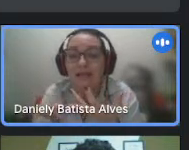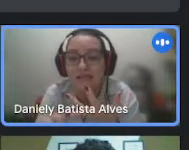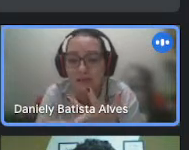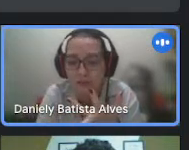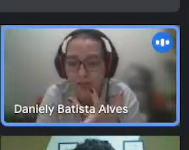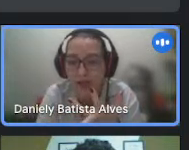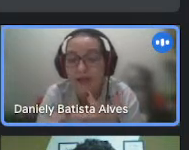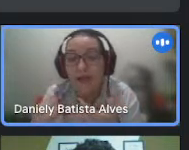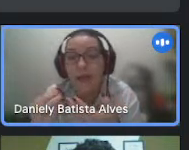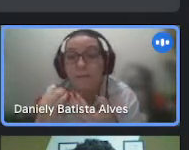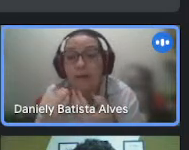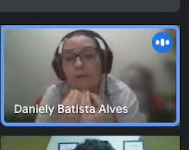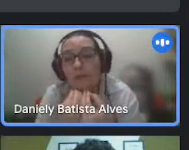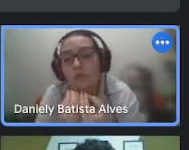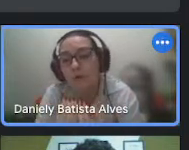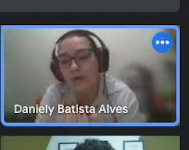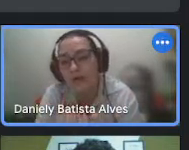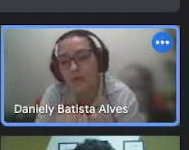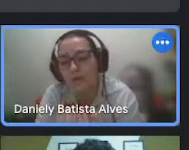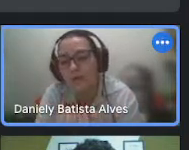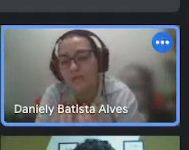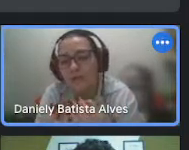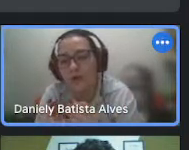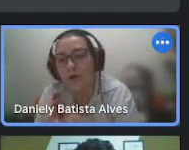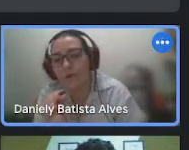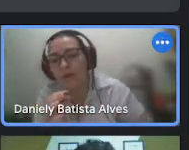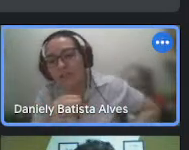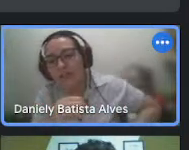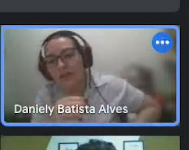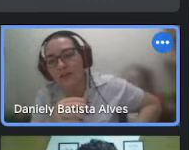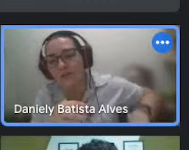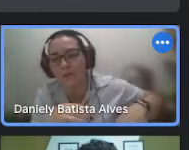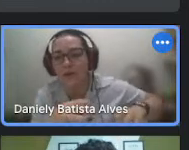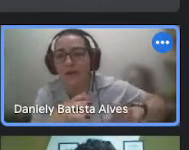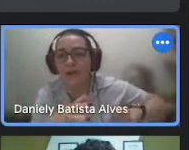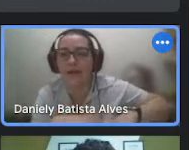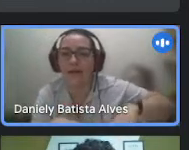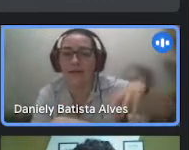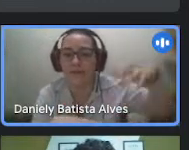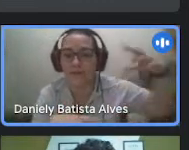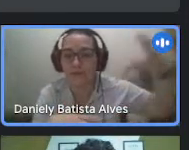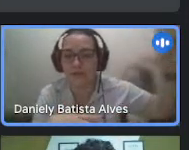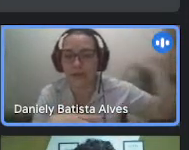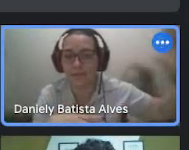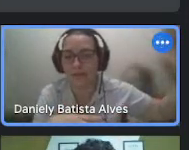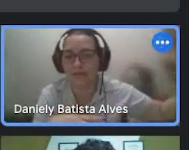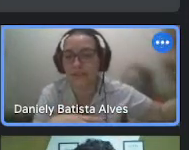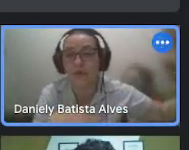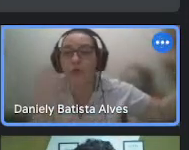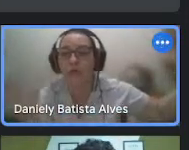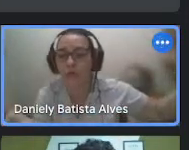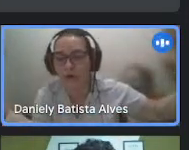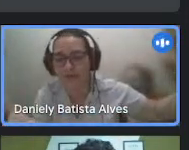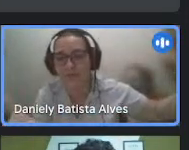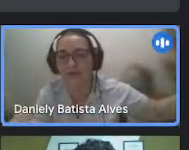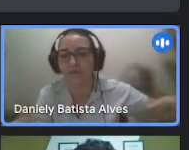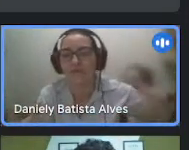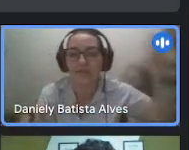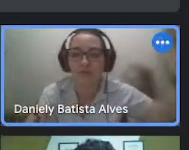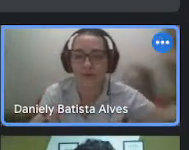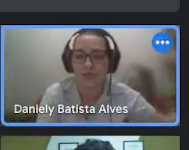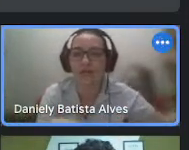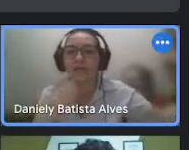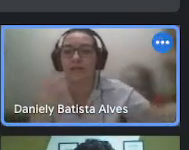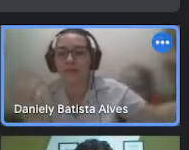entre executar, é pelo menos 1 ano. Por isso que normalmente é feito a TCC 1 e 2, para que você